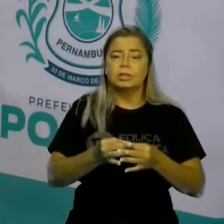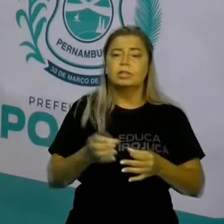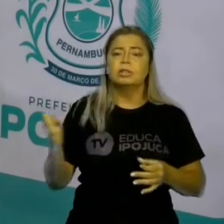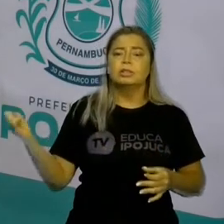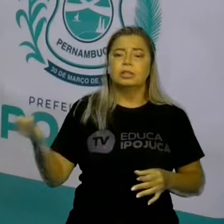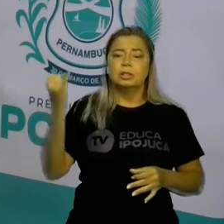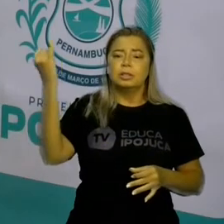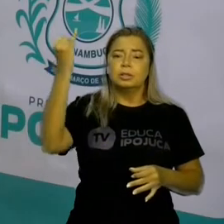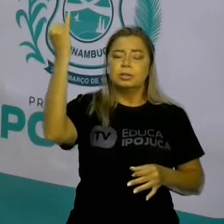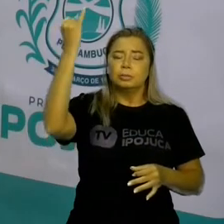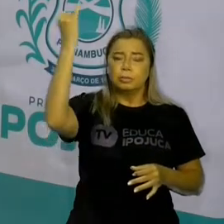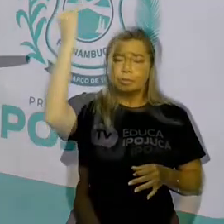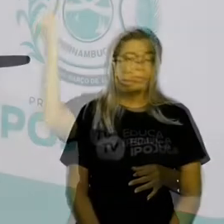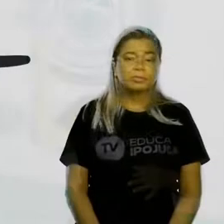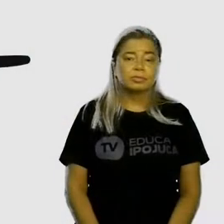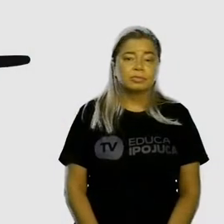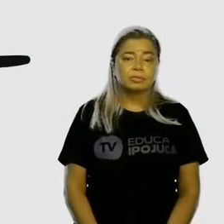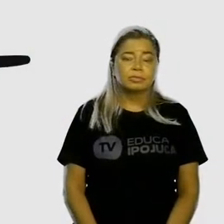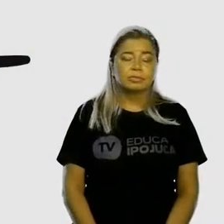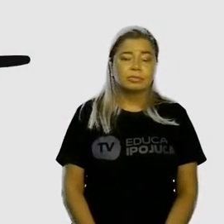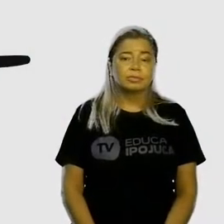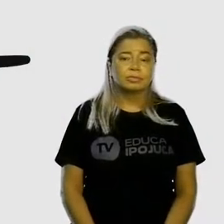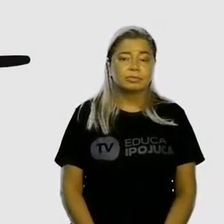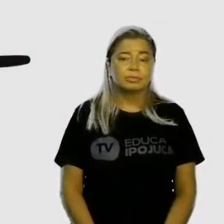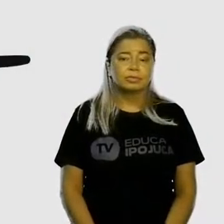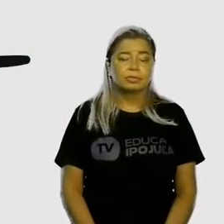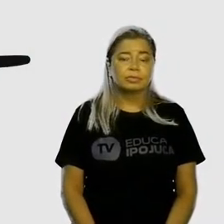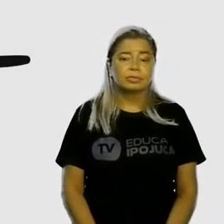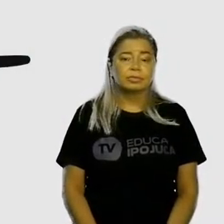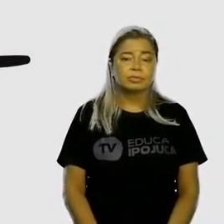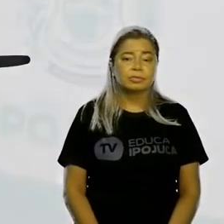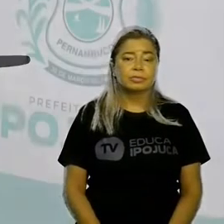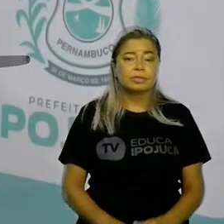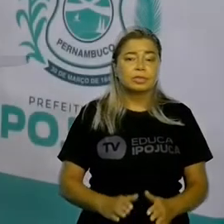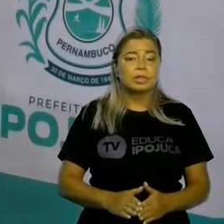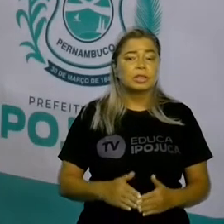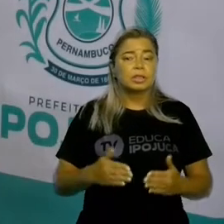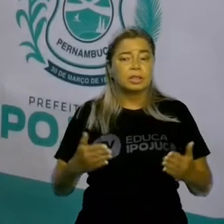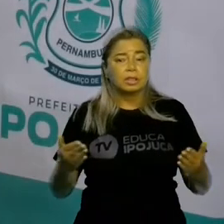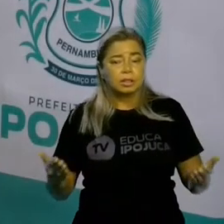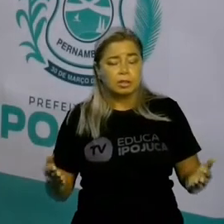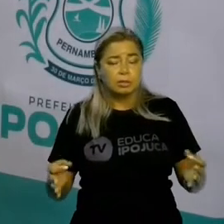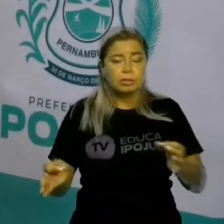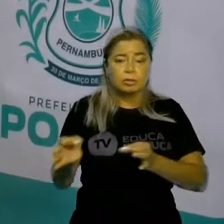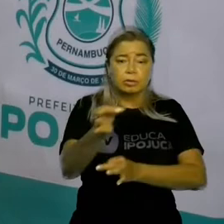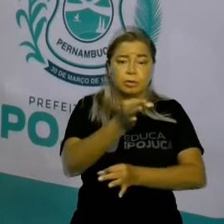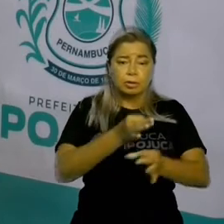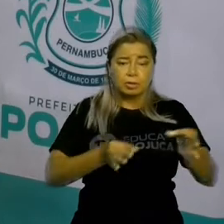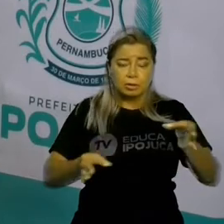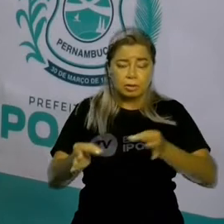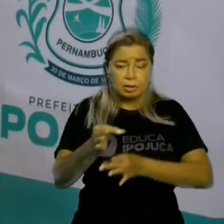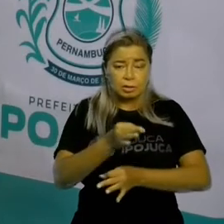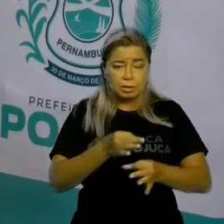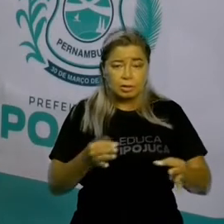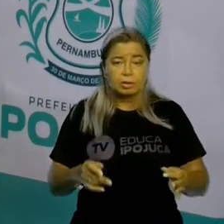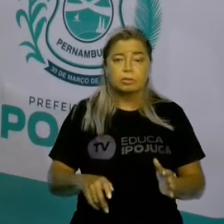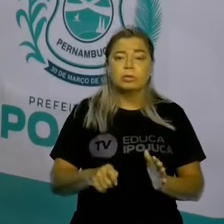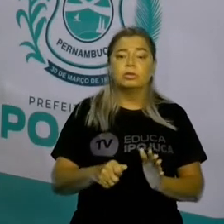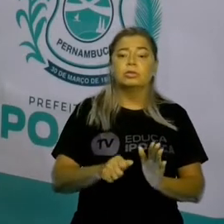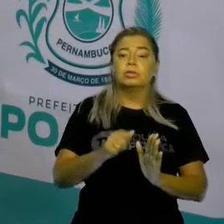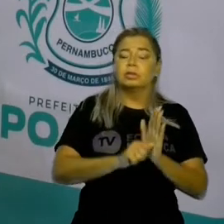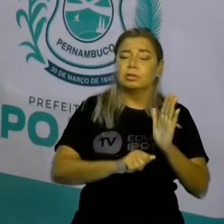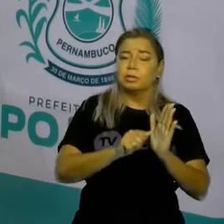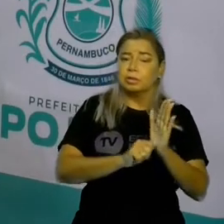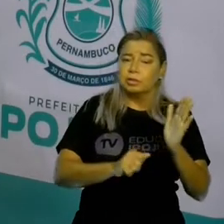coisas que são iguais. Tá certo? Então, nós já montamos aqui o algoritmo e nós